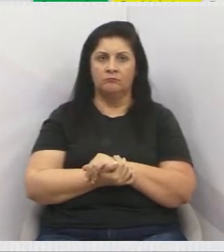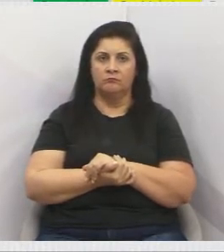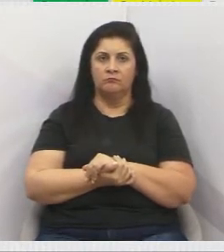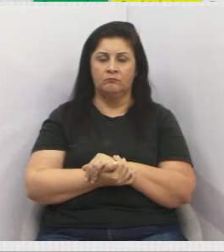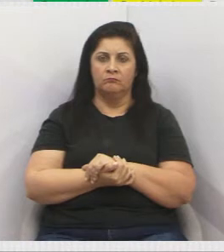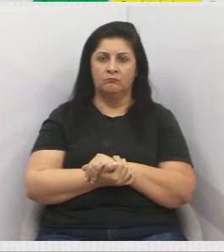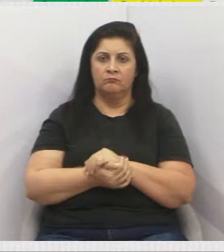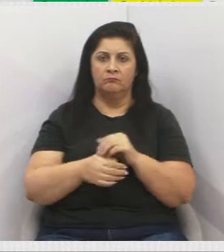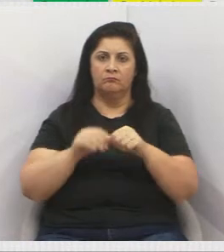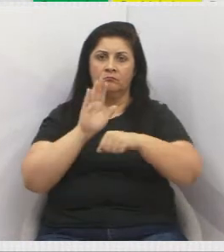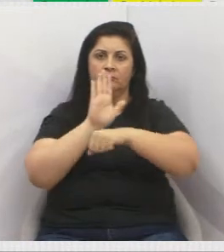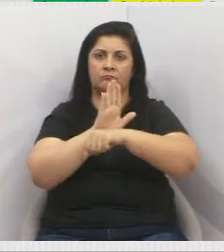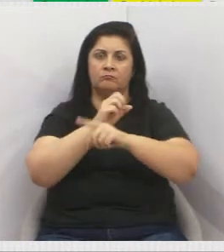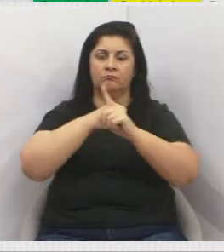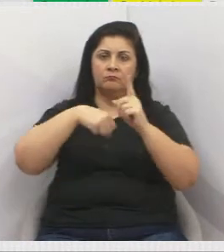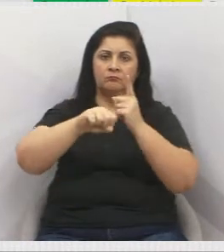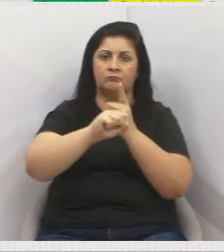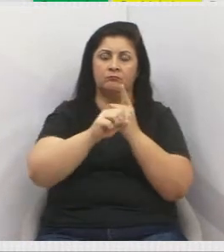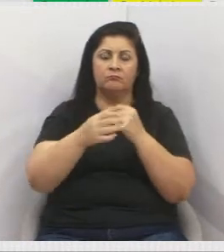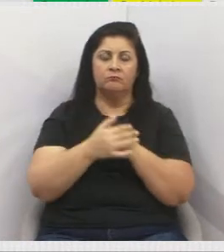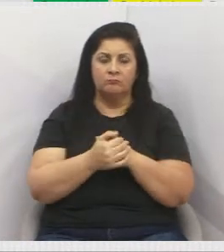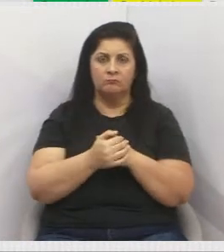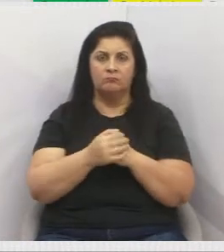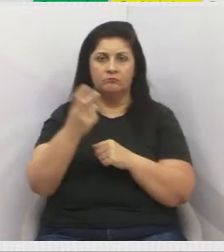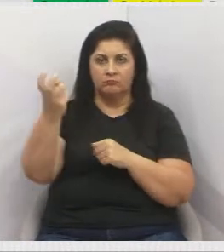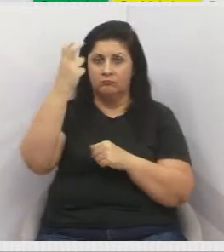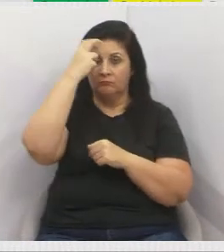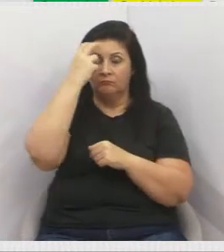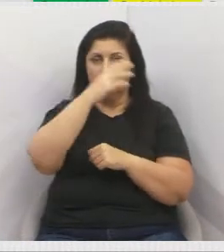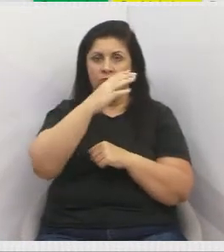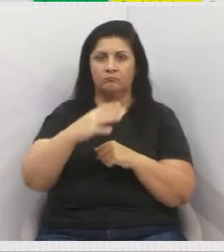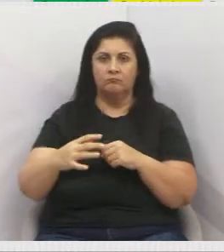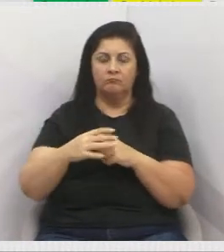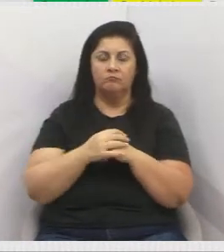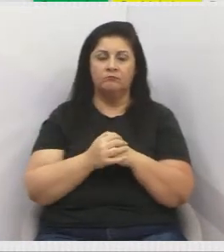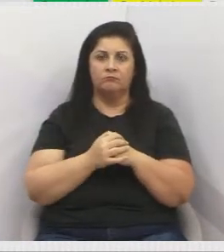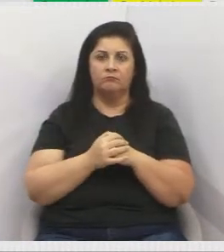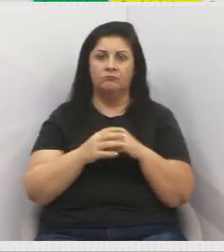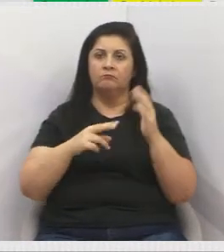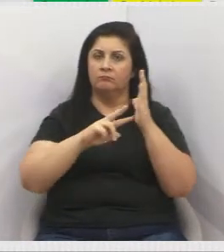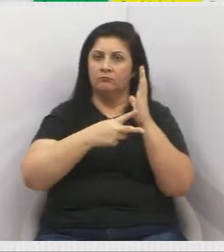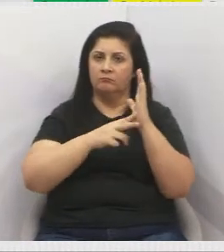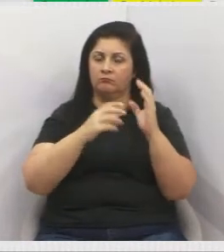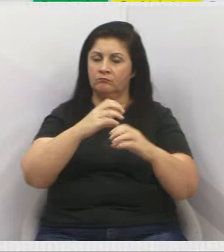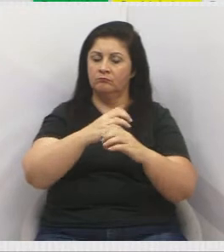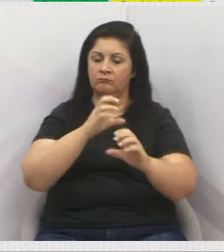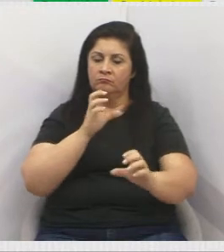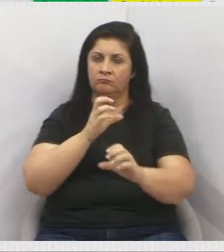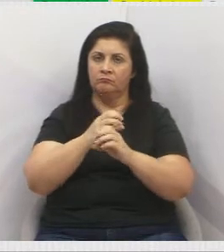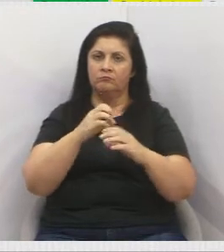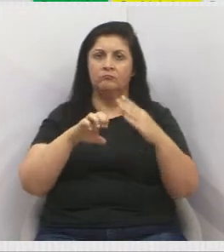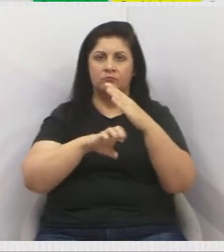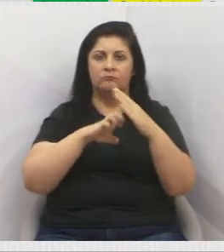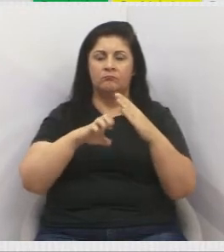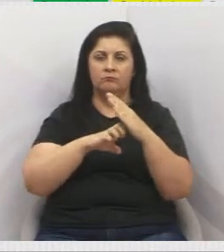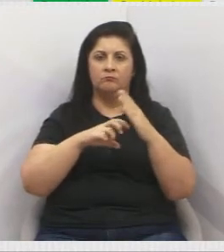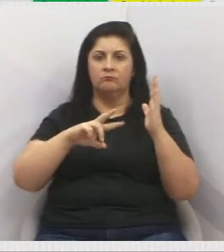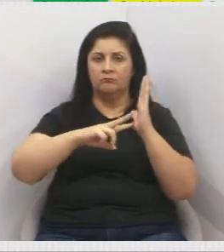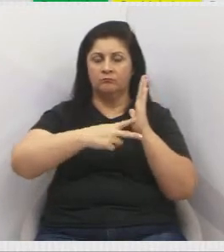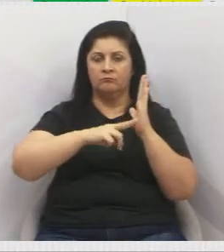Movimentos populares, Cultura no Morro, entidades de classe sindical, Sindicato dos Engenheiros, empresas ou entidades profissionais, Sindicato